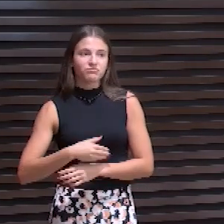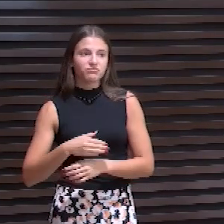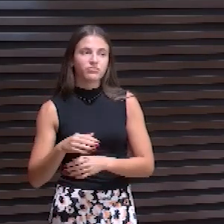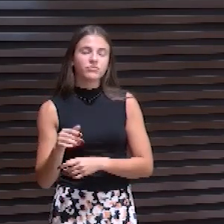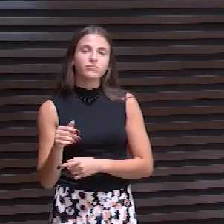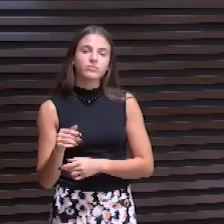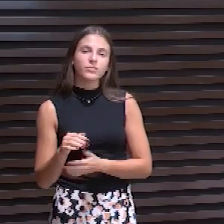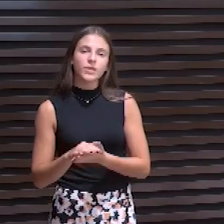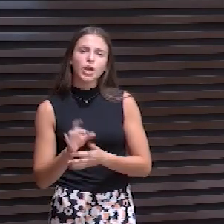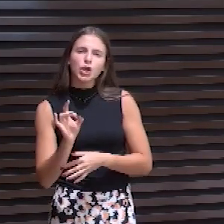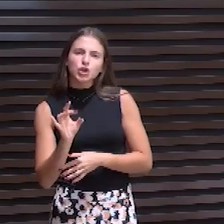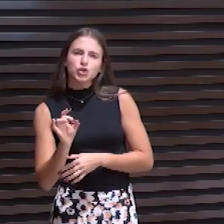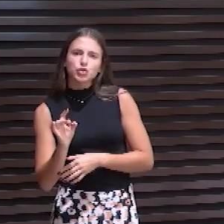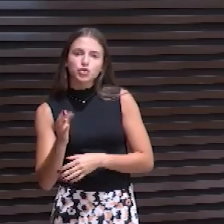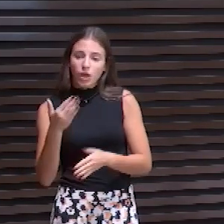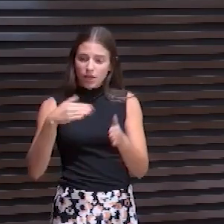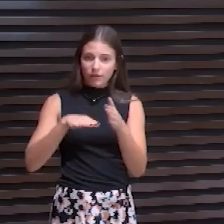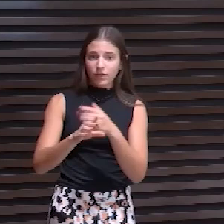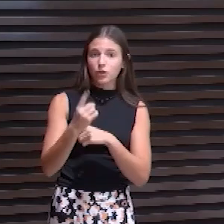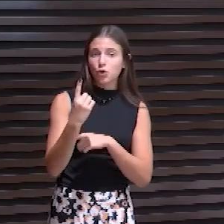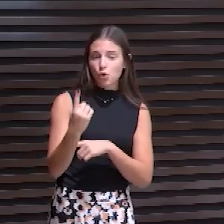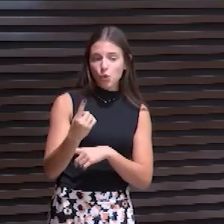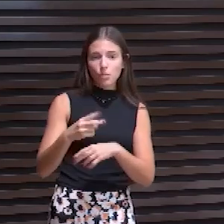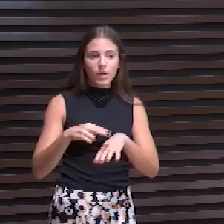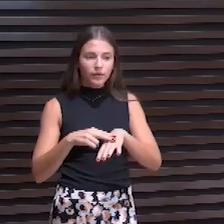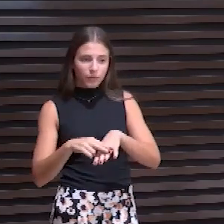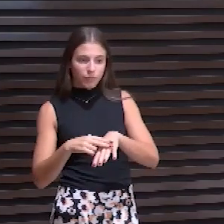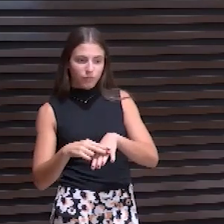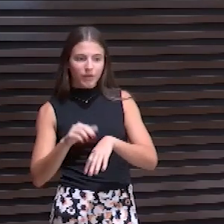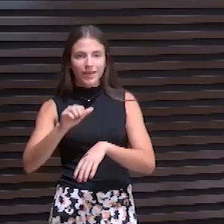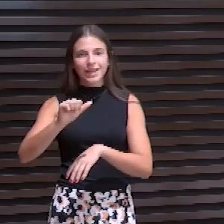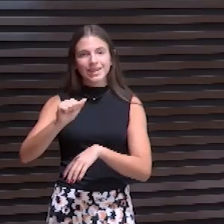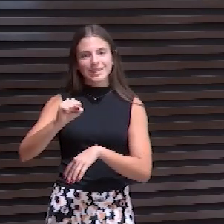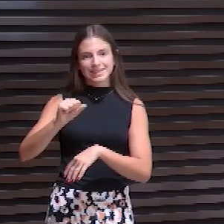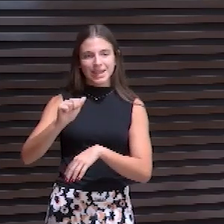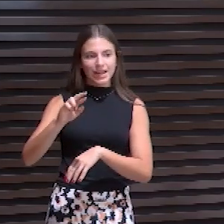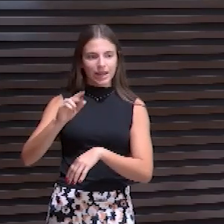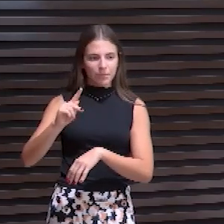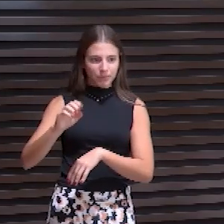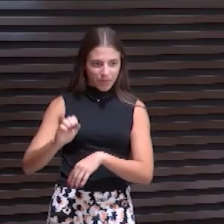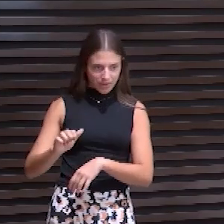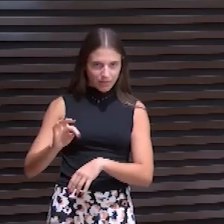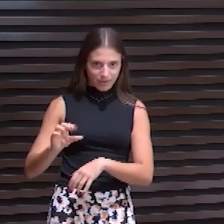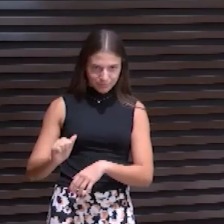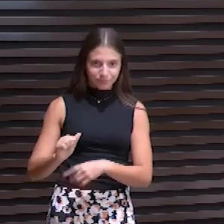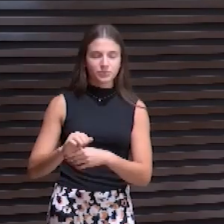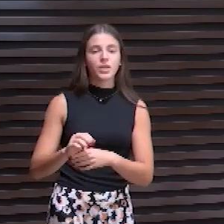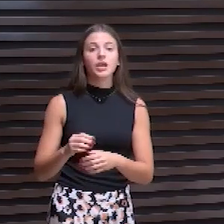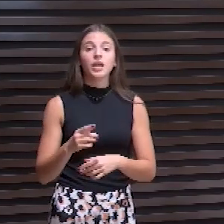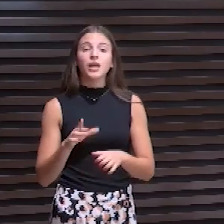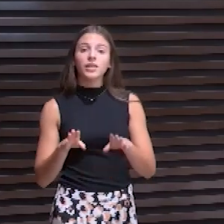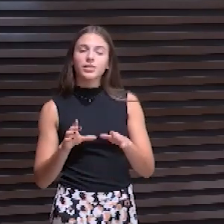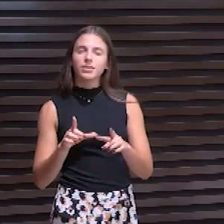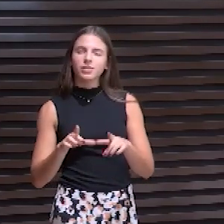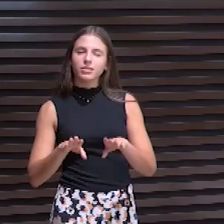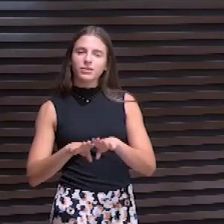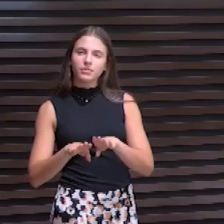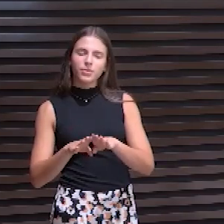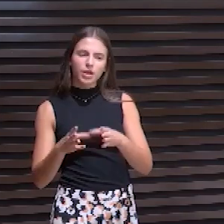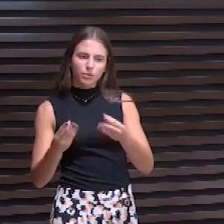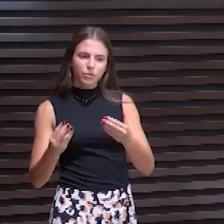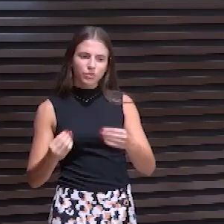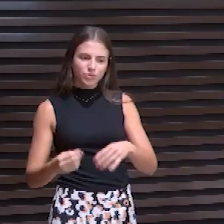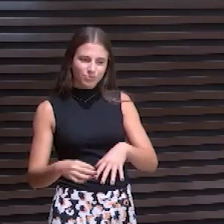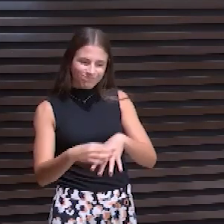uma viúva de Sarepta, de Sidom. Havia também muitos leprosos em Israel nos dias do profeta